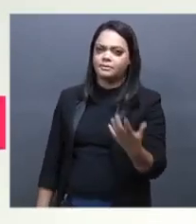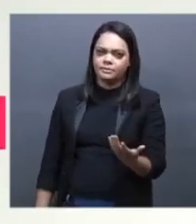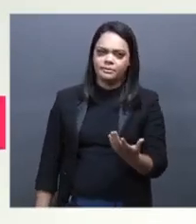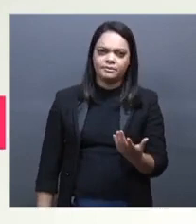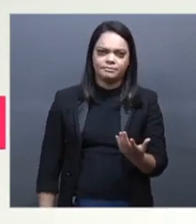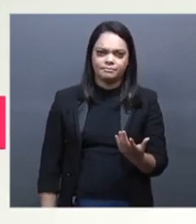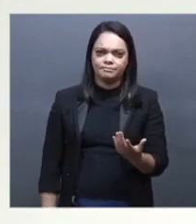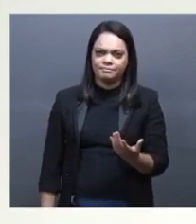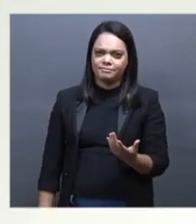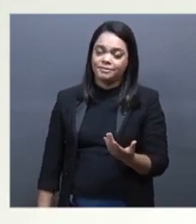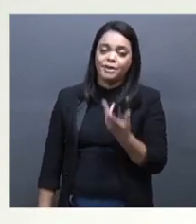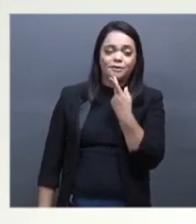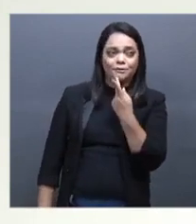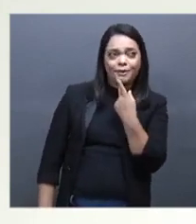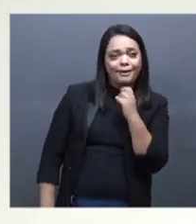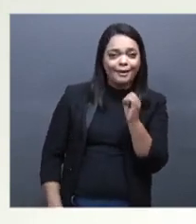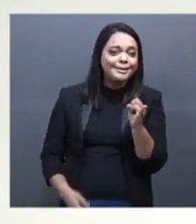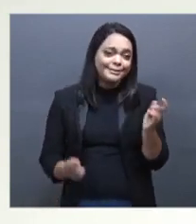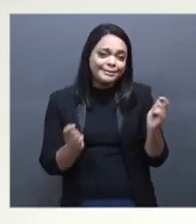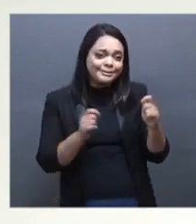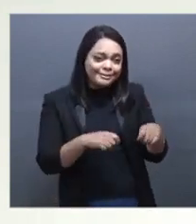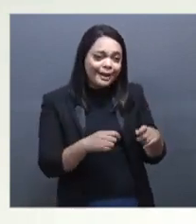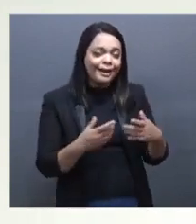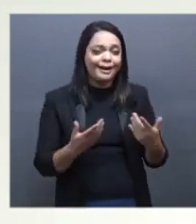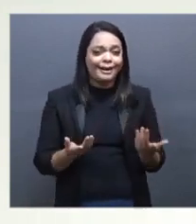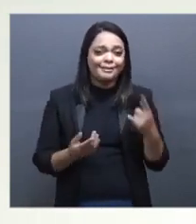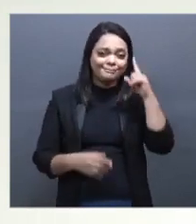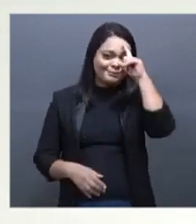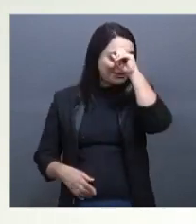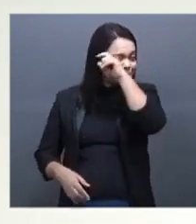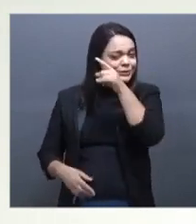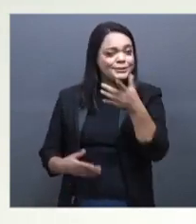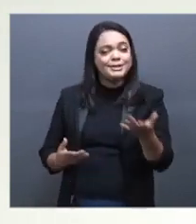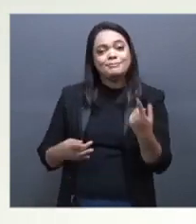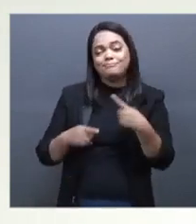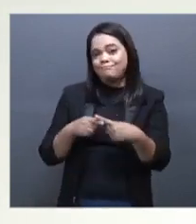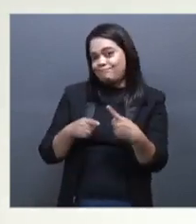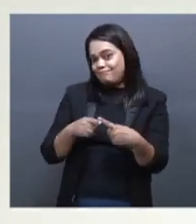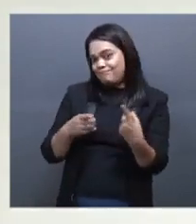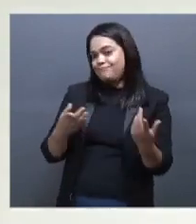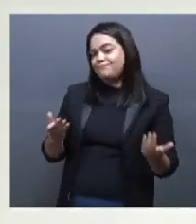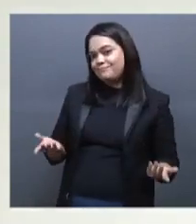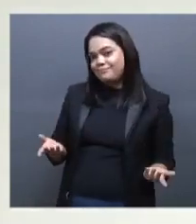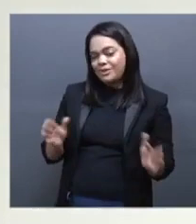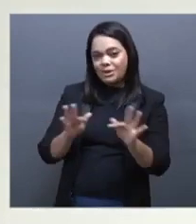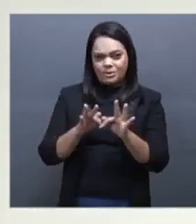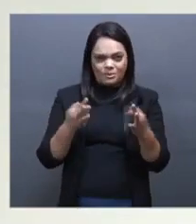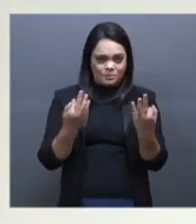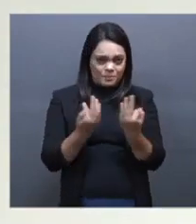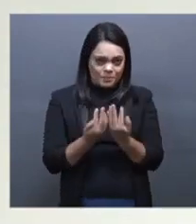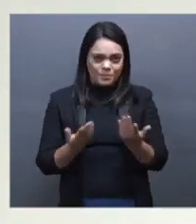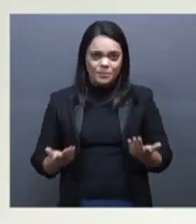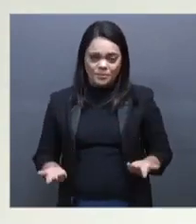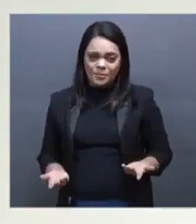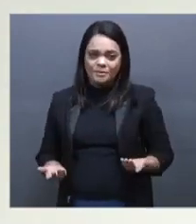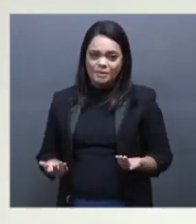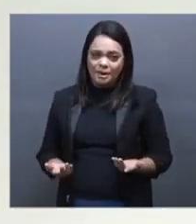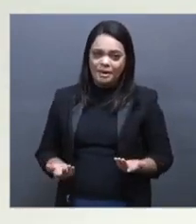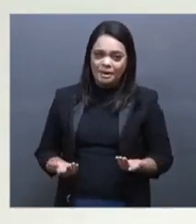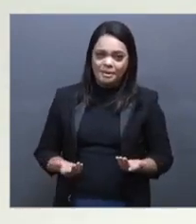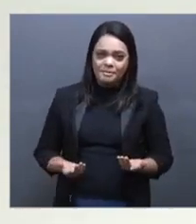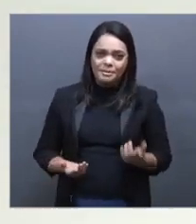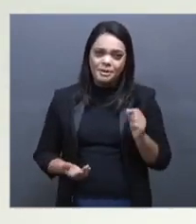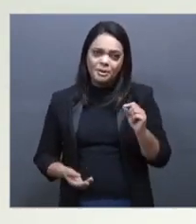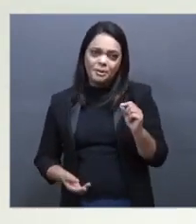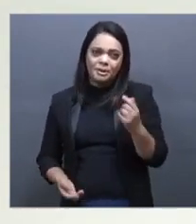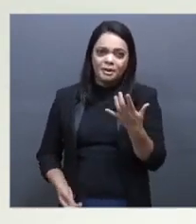falar sobre a suficiência desse recurso é bastante difícil, né? Porque para uma família, esse recurso pode ser